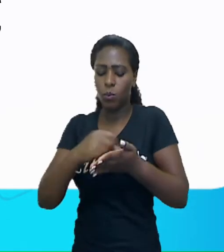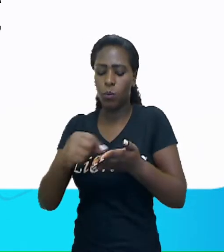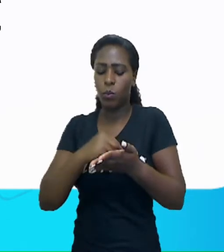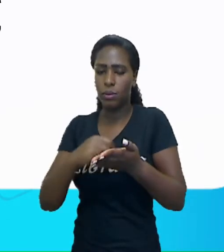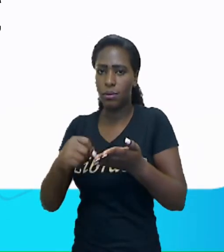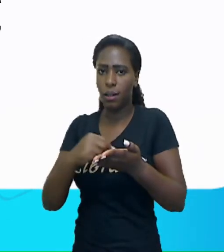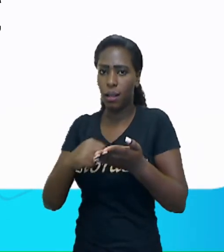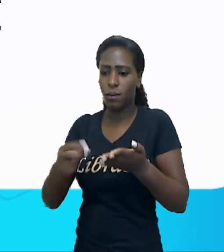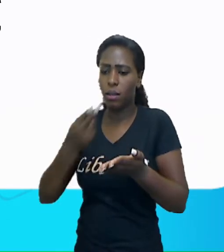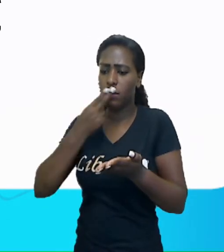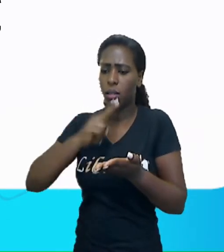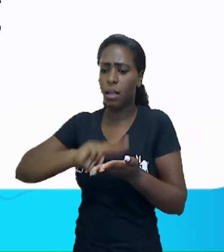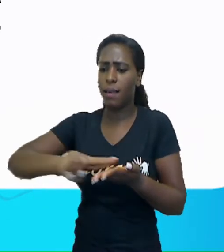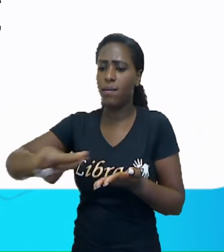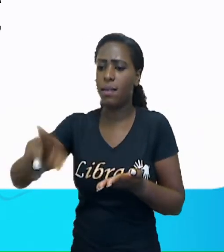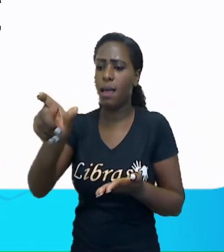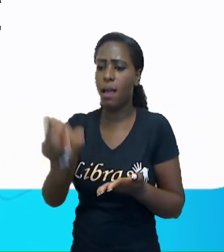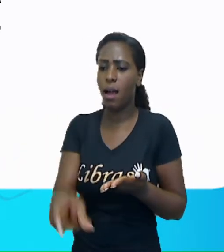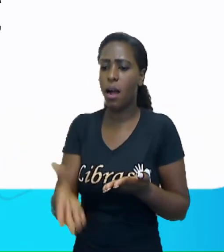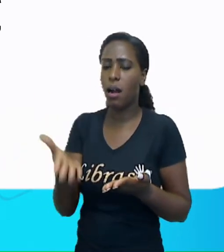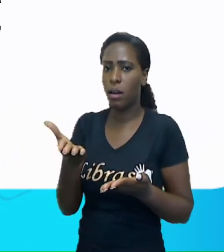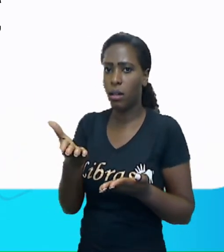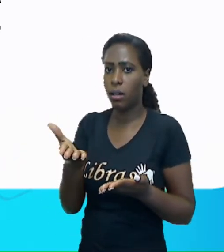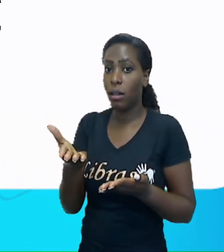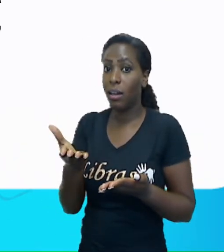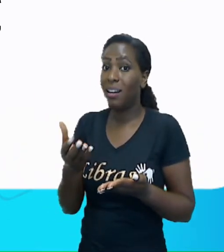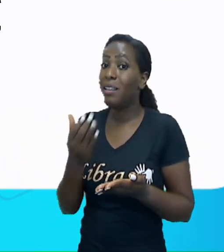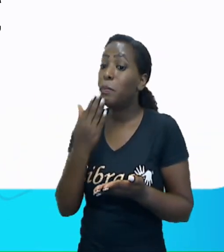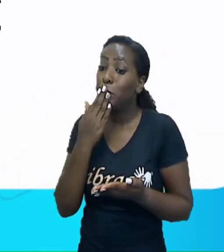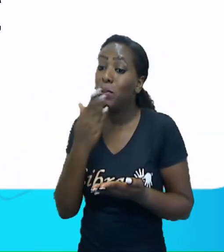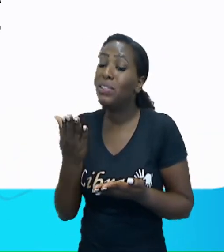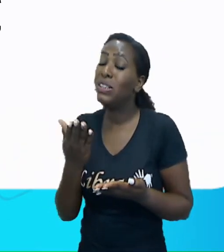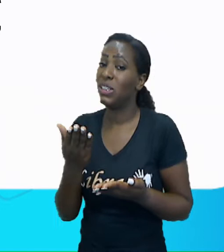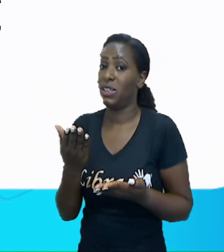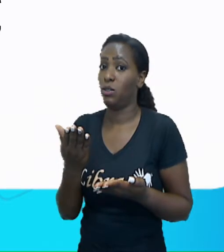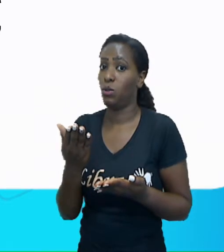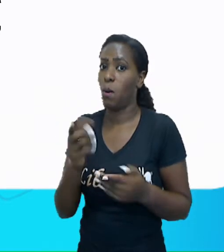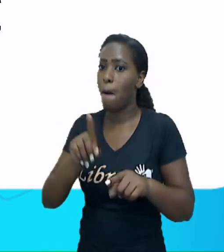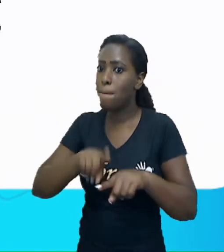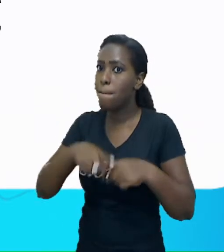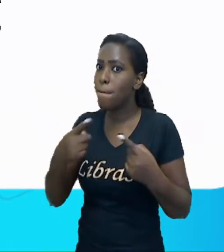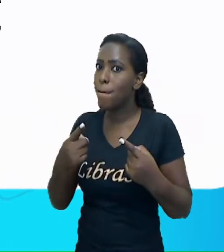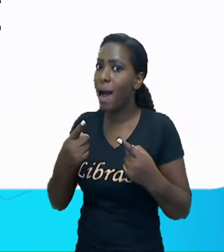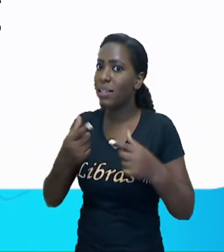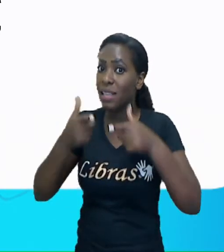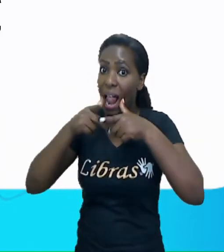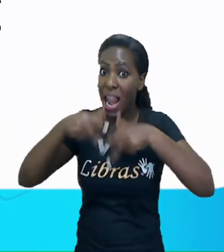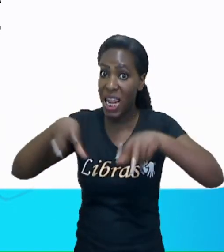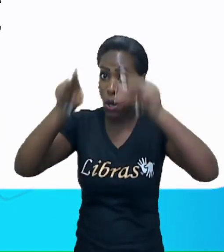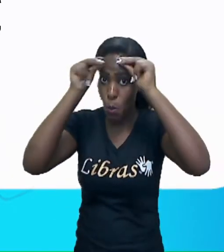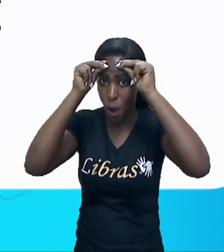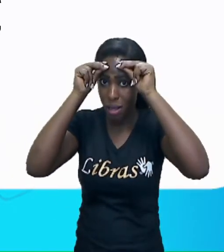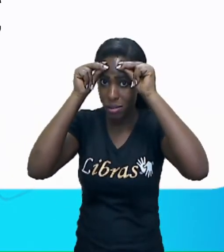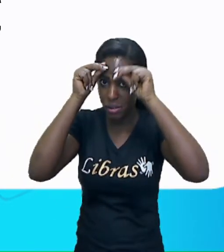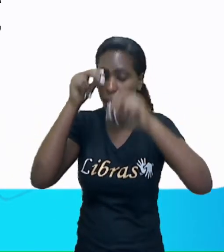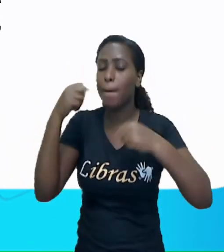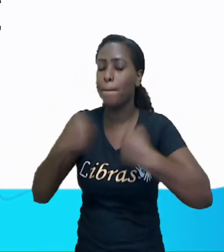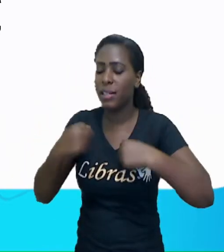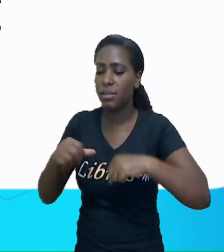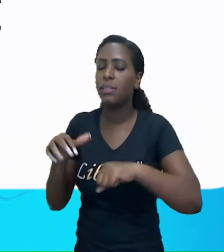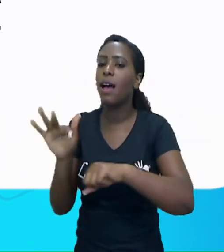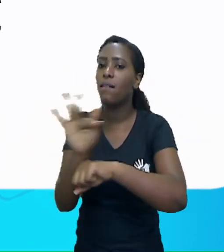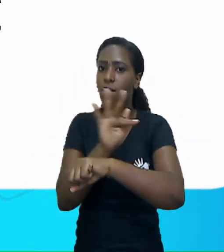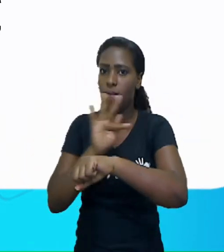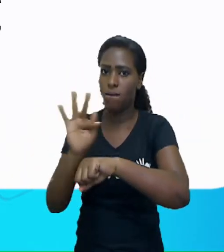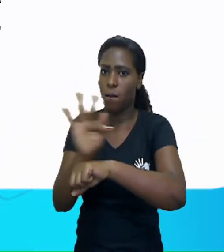de uma carta de reclamação, o produtor da carta de solicitação, ele não necessariamente